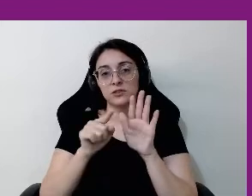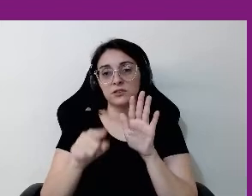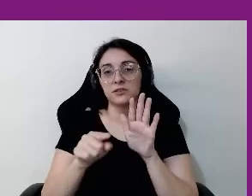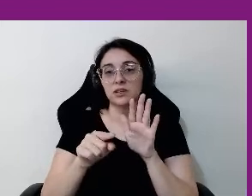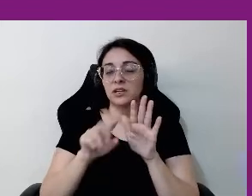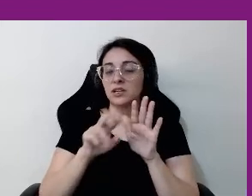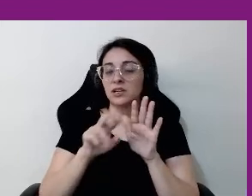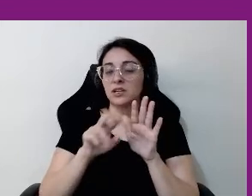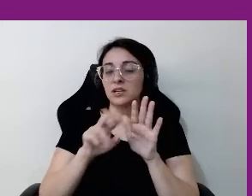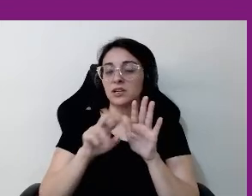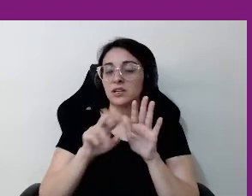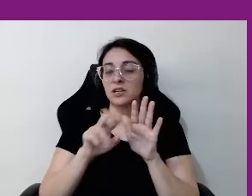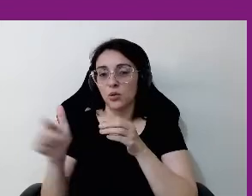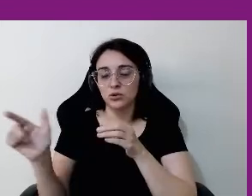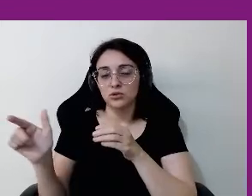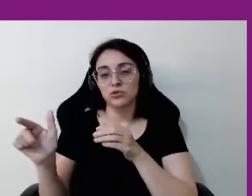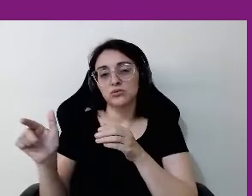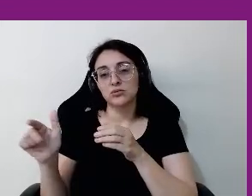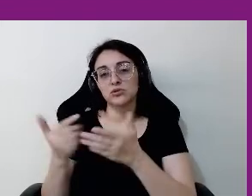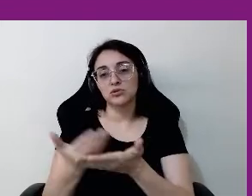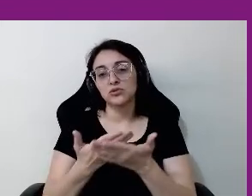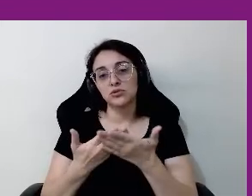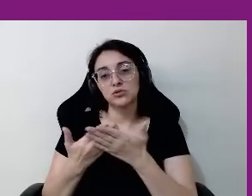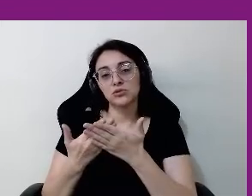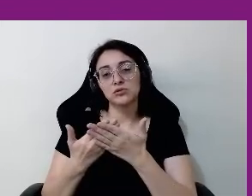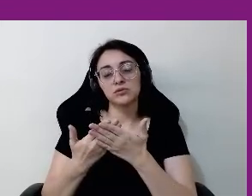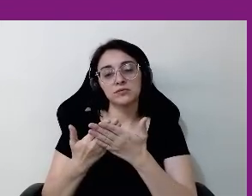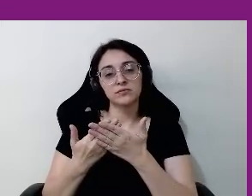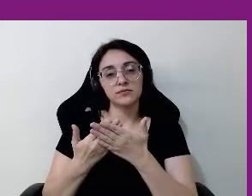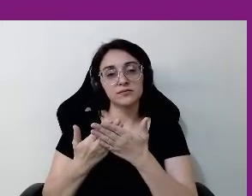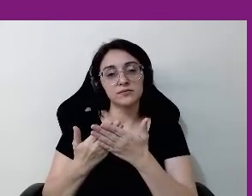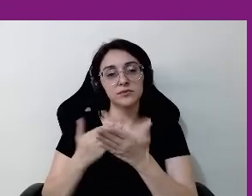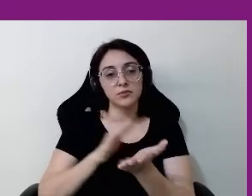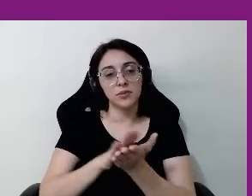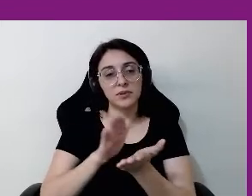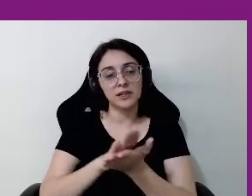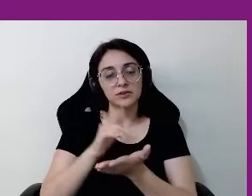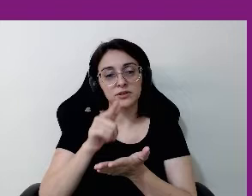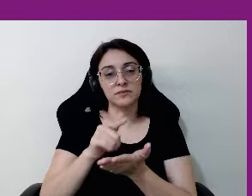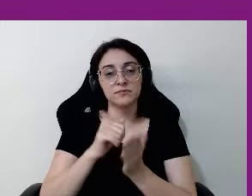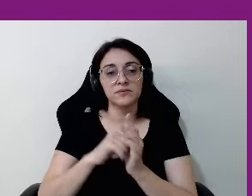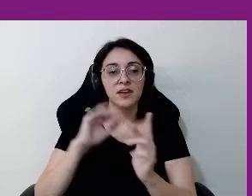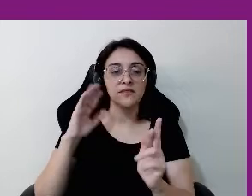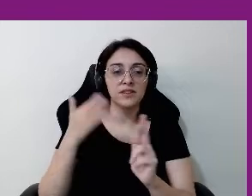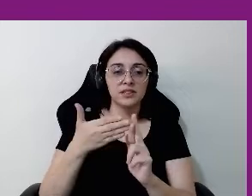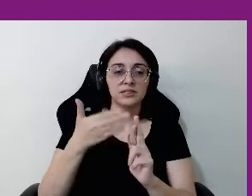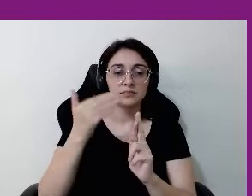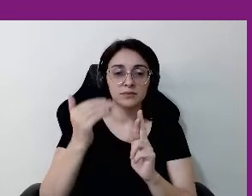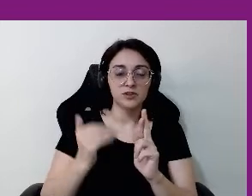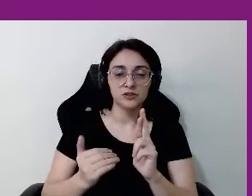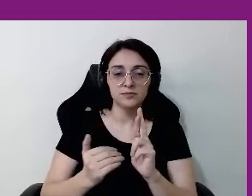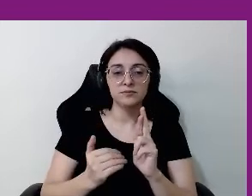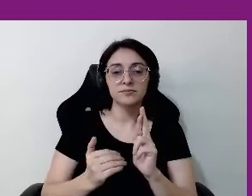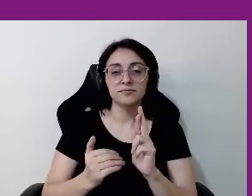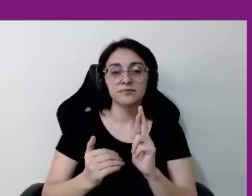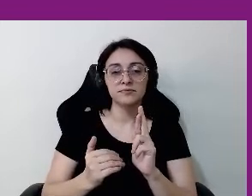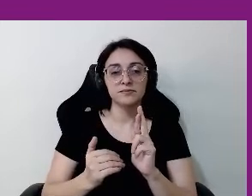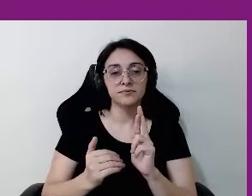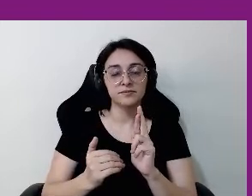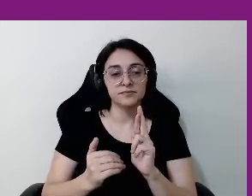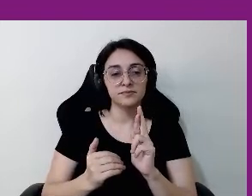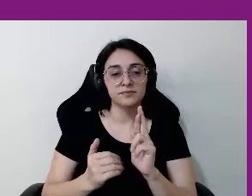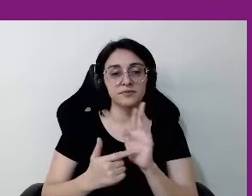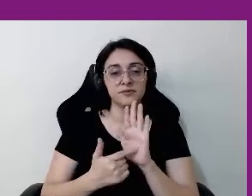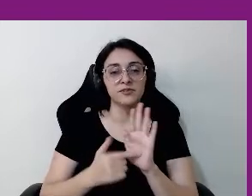um subgrupo deste estudo publicado aqui, vejam a referência embaixo, nós vemos